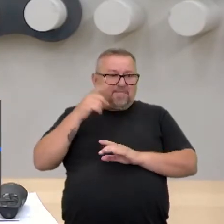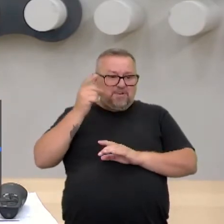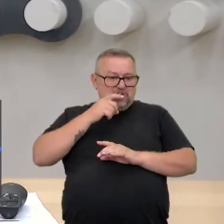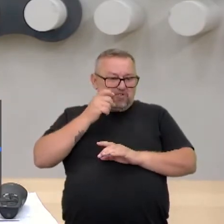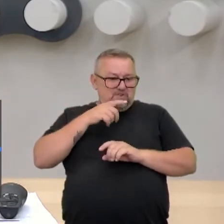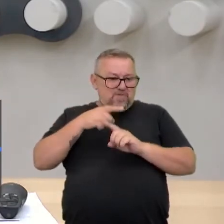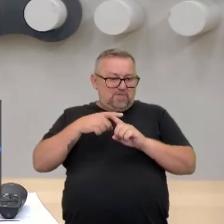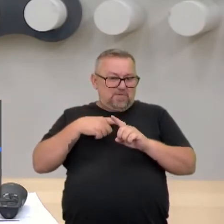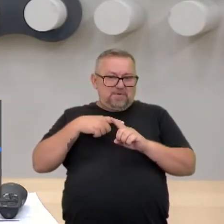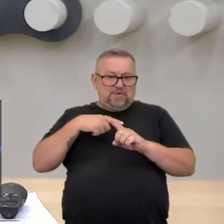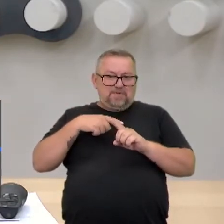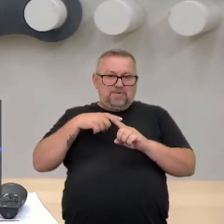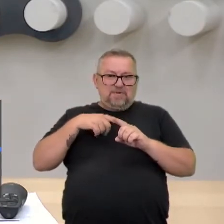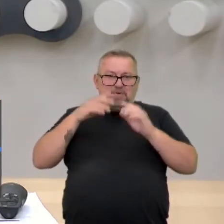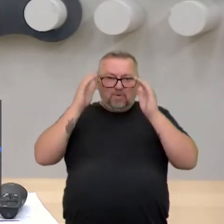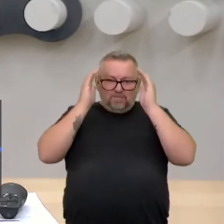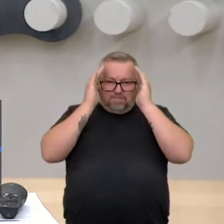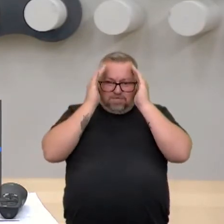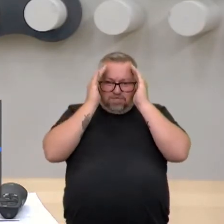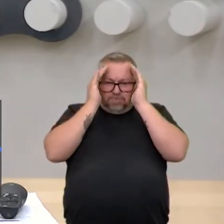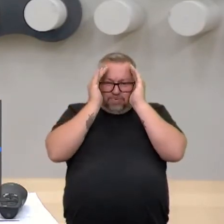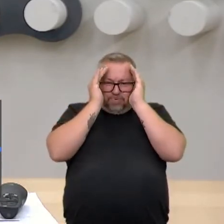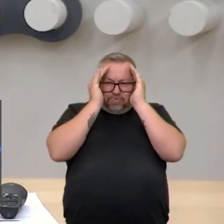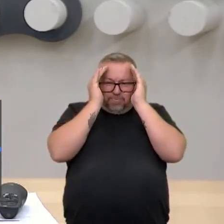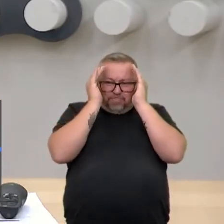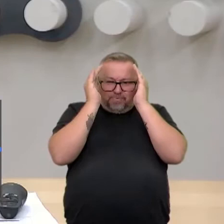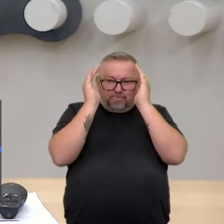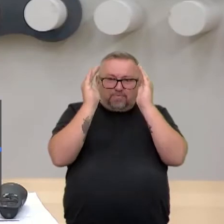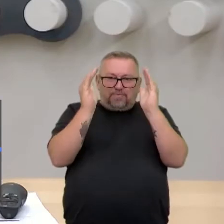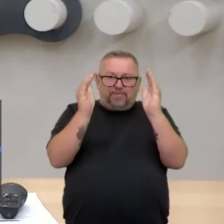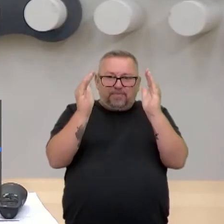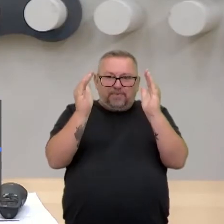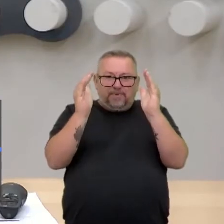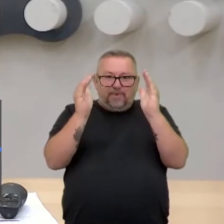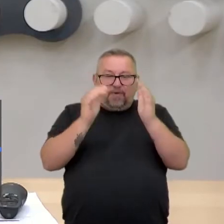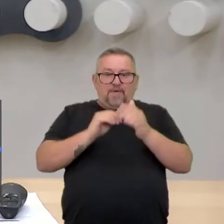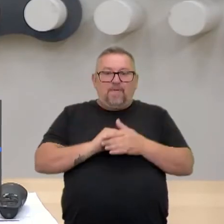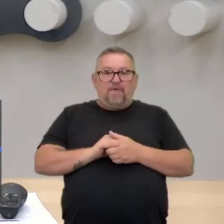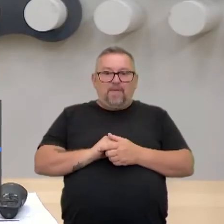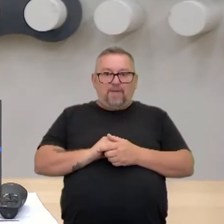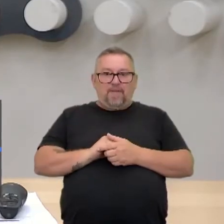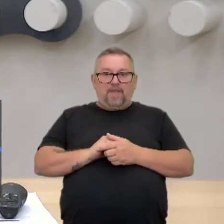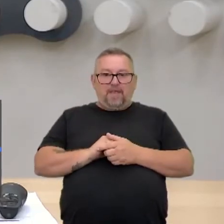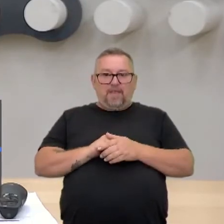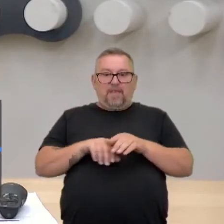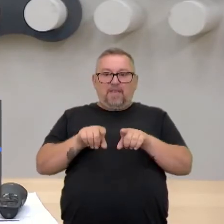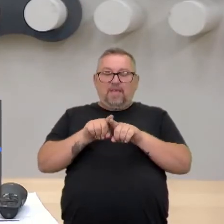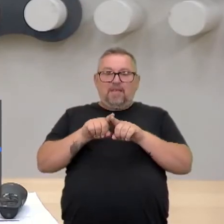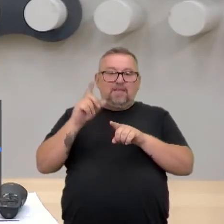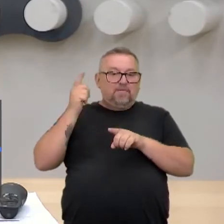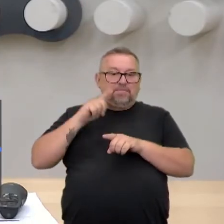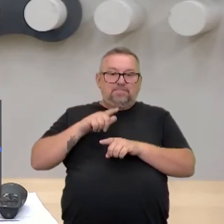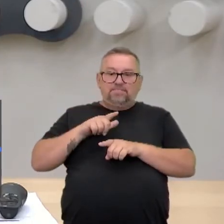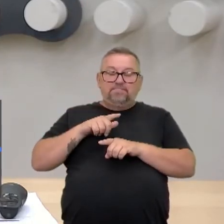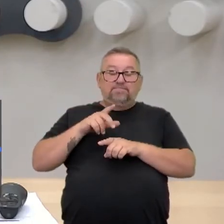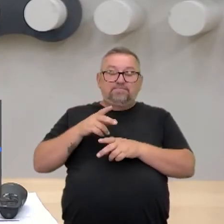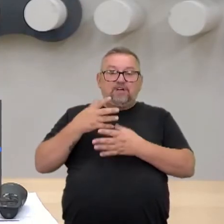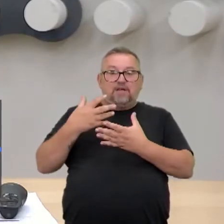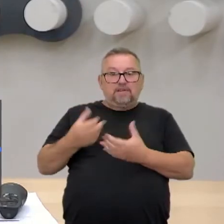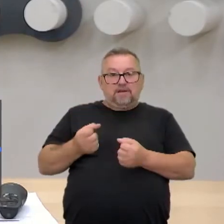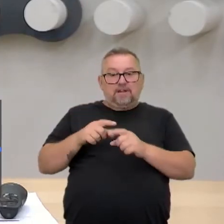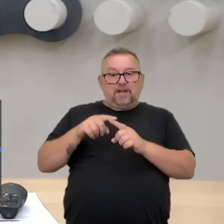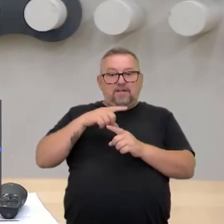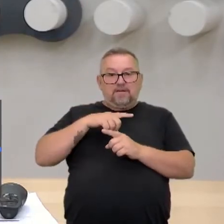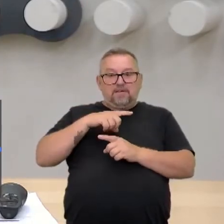tá mentindo porque eles estão tão presos no seu na sua própria visão nas suas próprias crenças que eles são incapazes de conceber